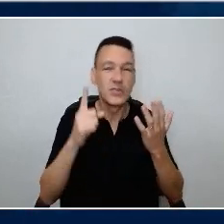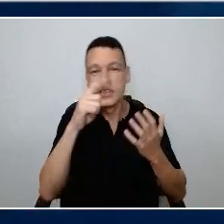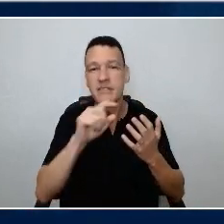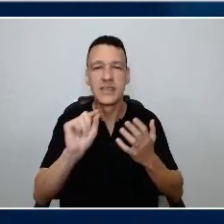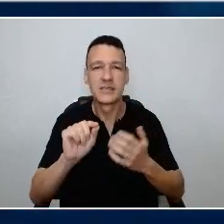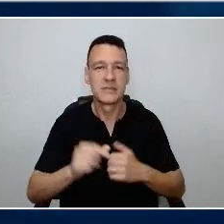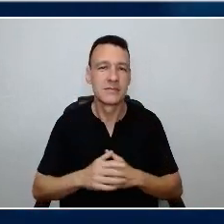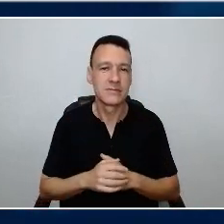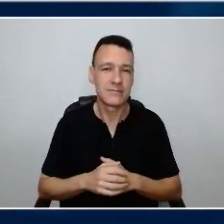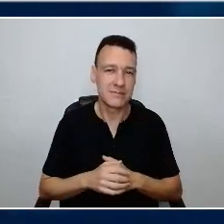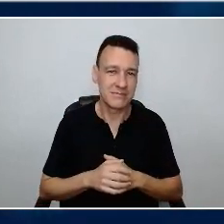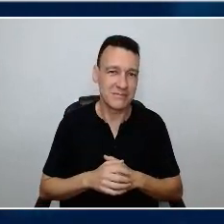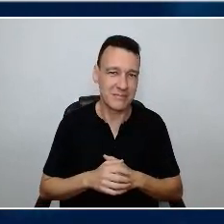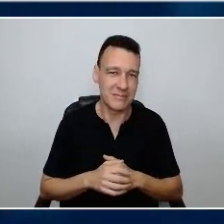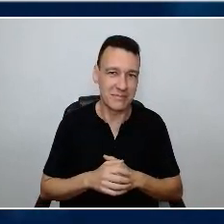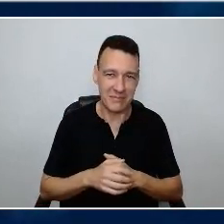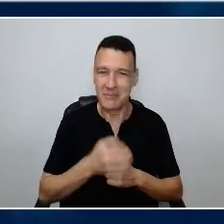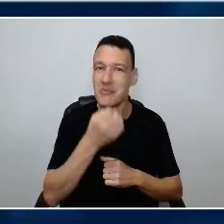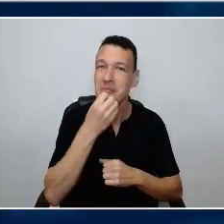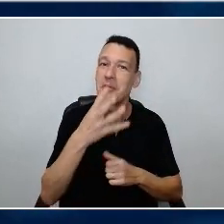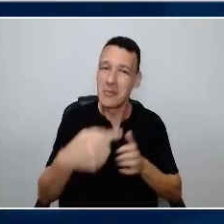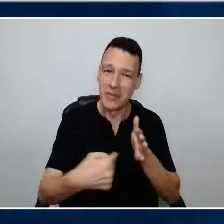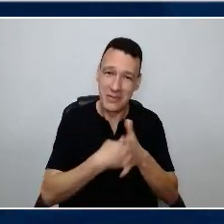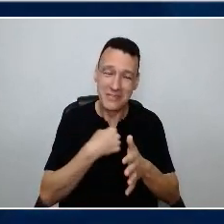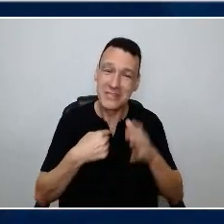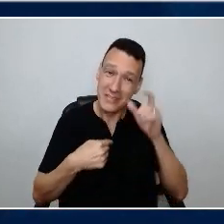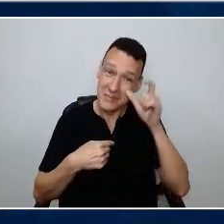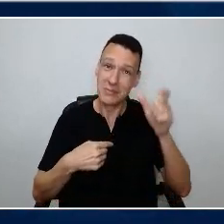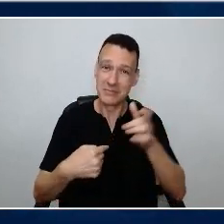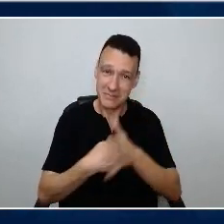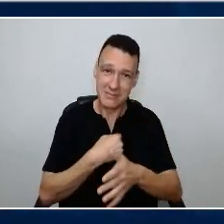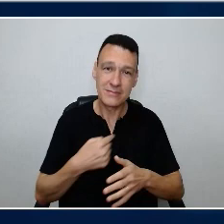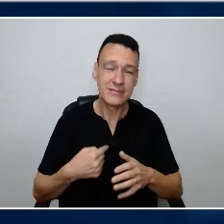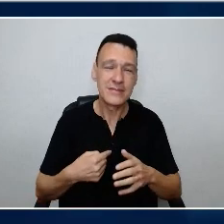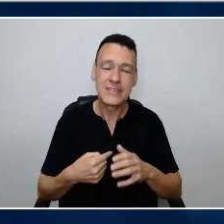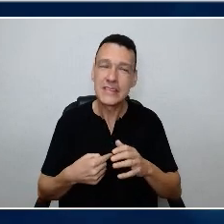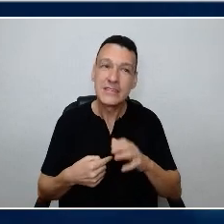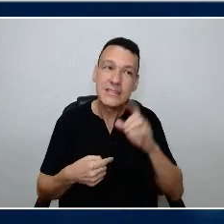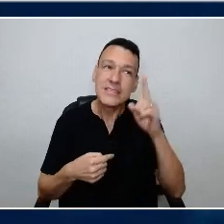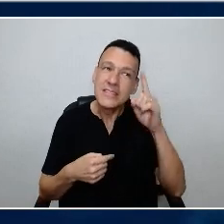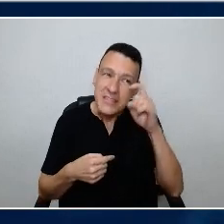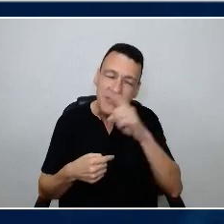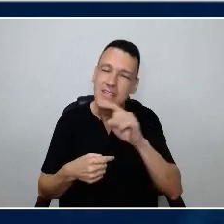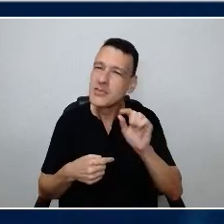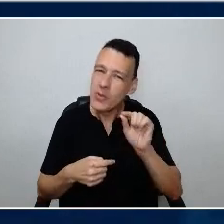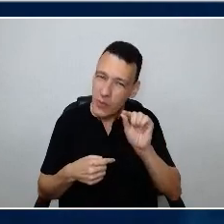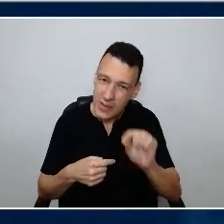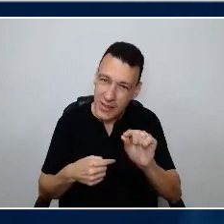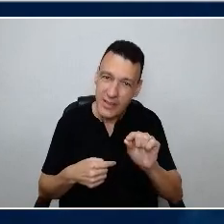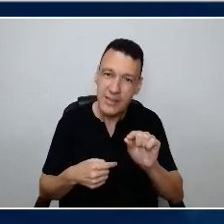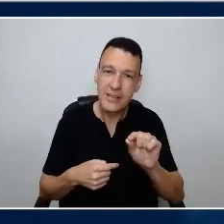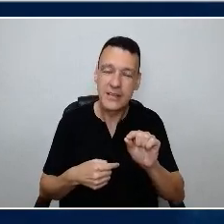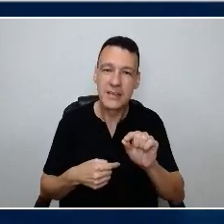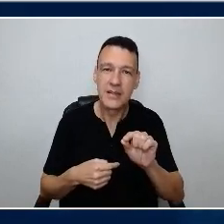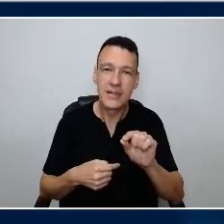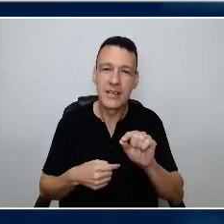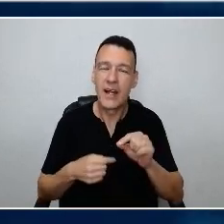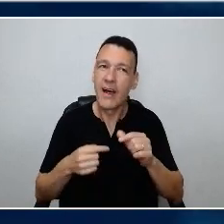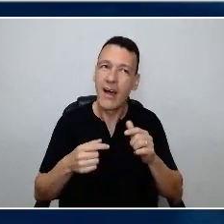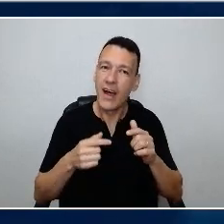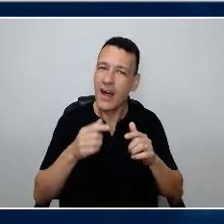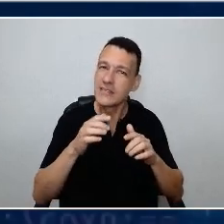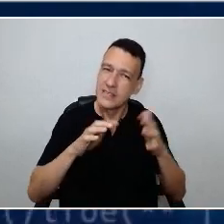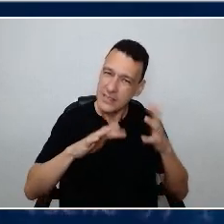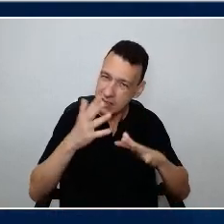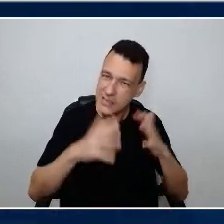uma pergunta que interessante só dificultou que eh só dificultou que às vezes é difícil